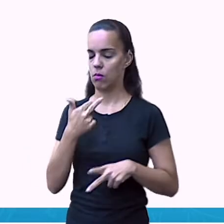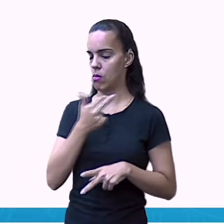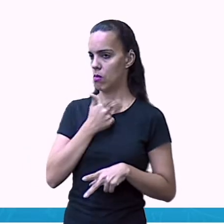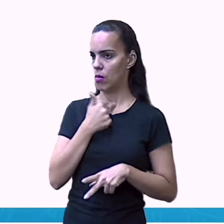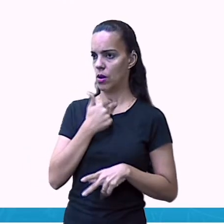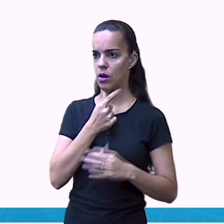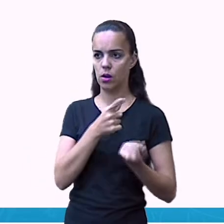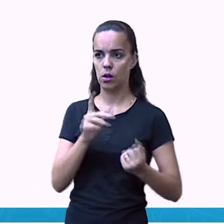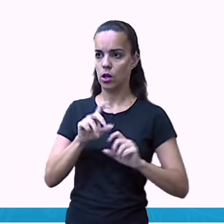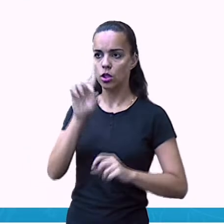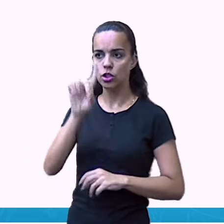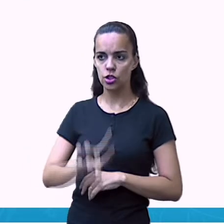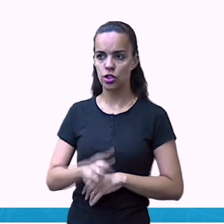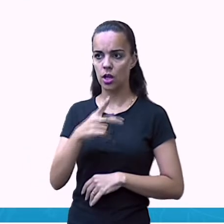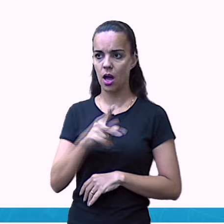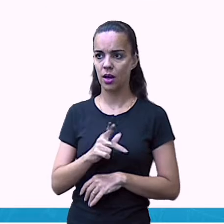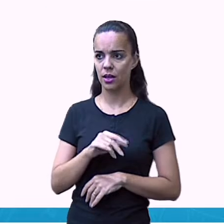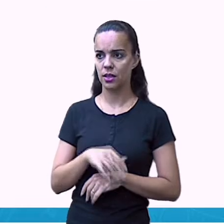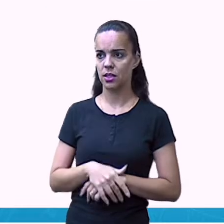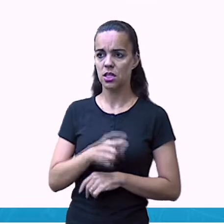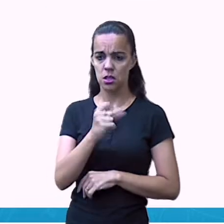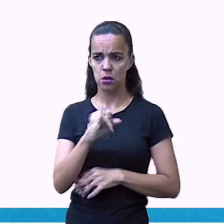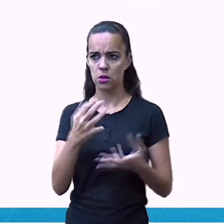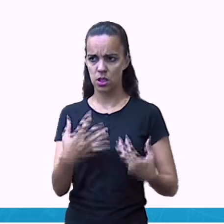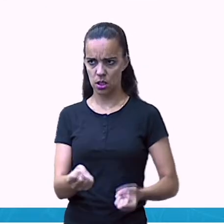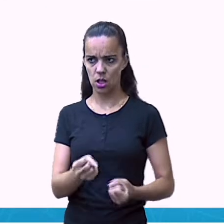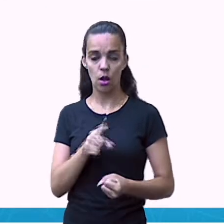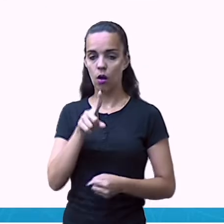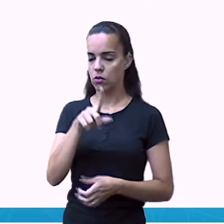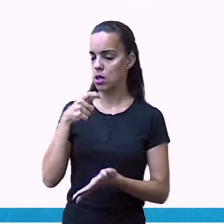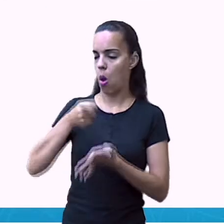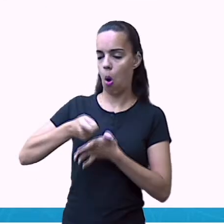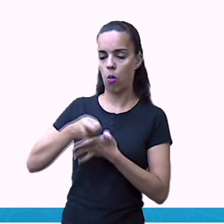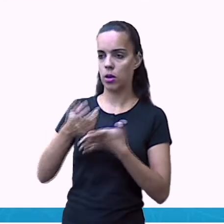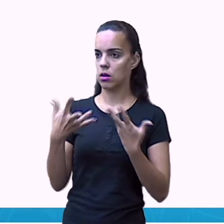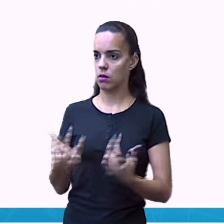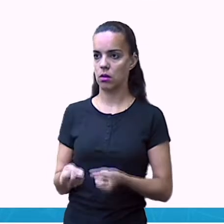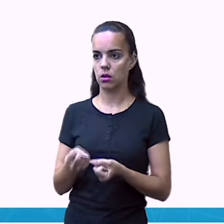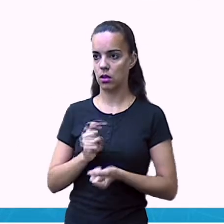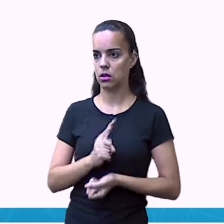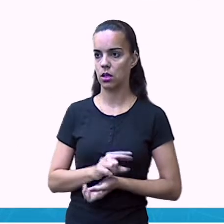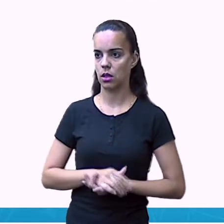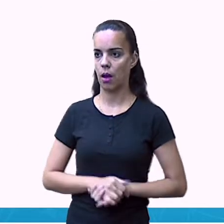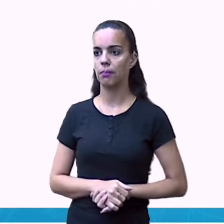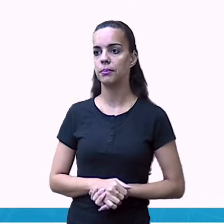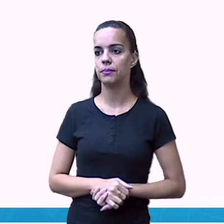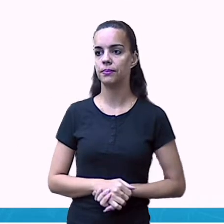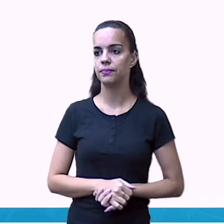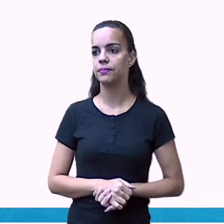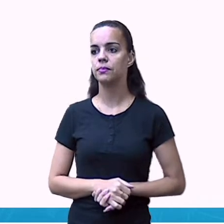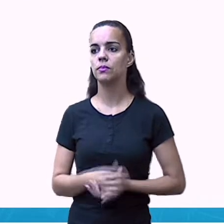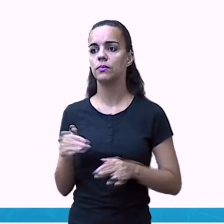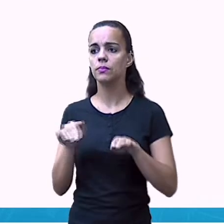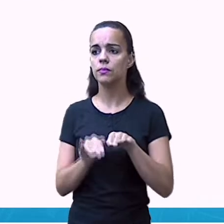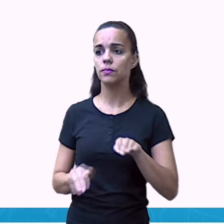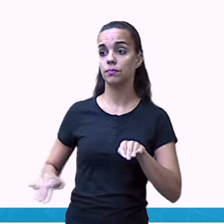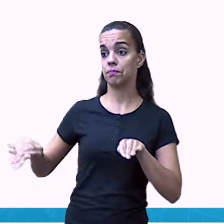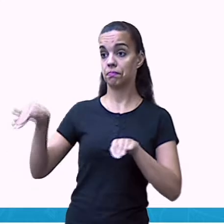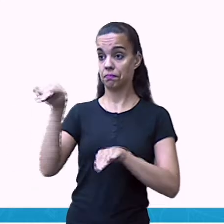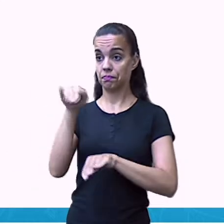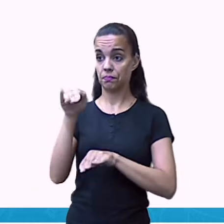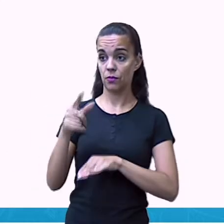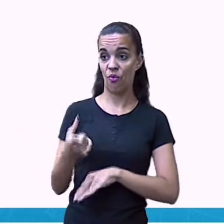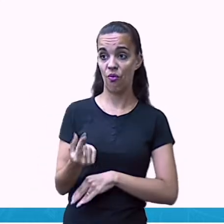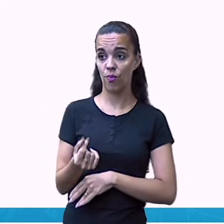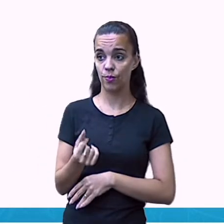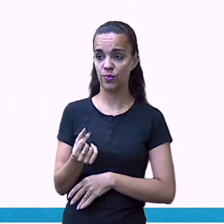ele quiser, tudo bem. Agora, ele não é obrigado a aceitar. Outra coisa, aumentar os